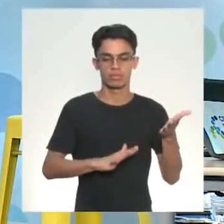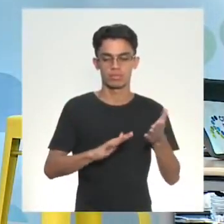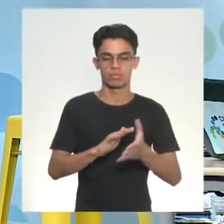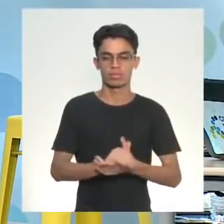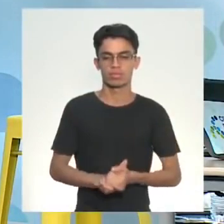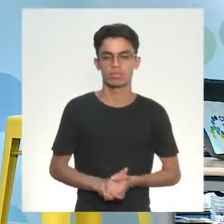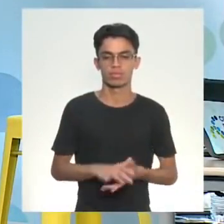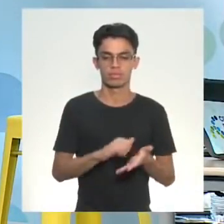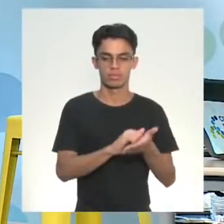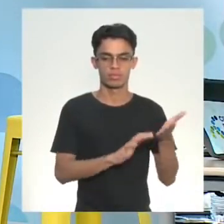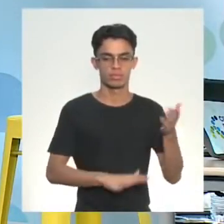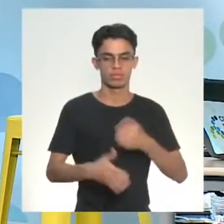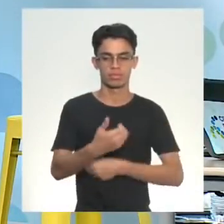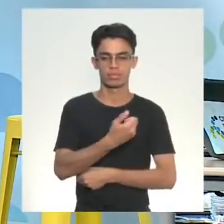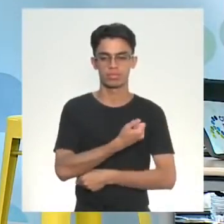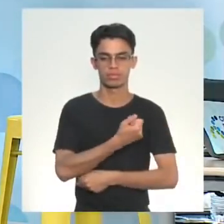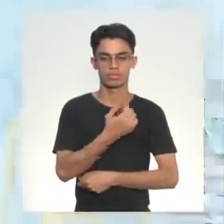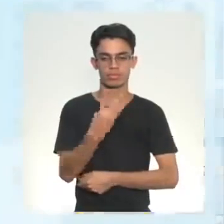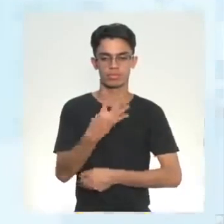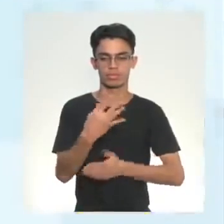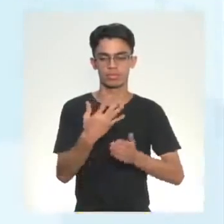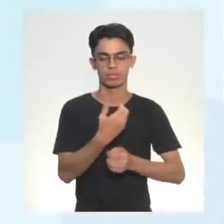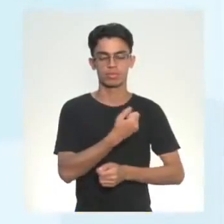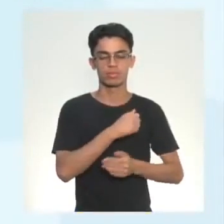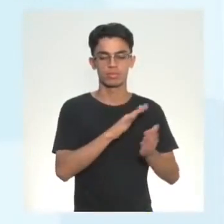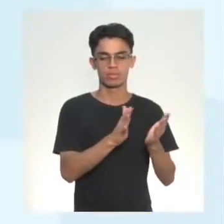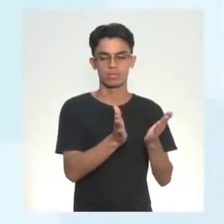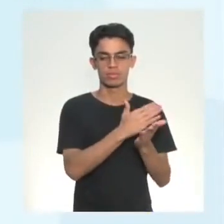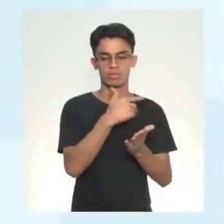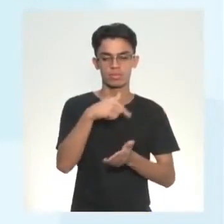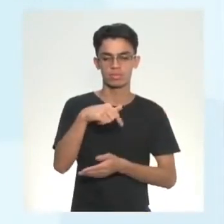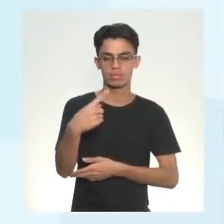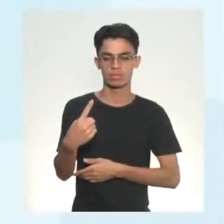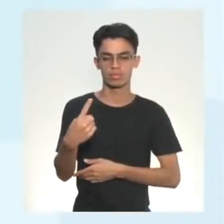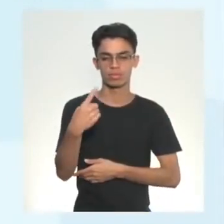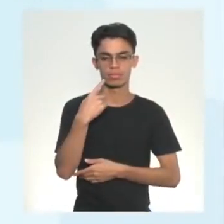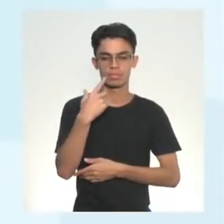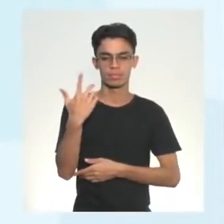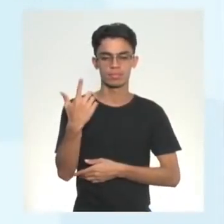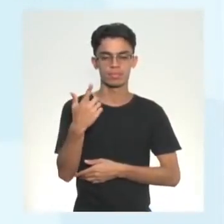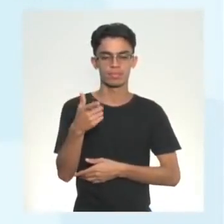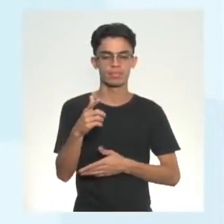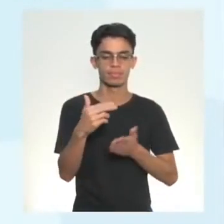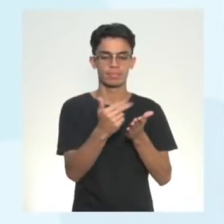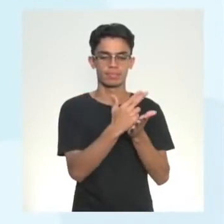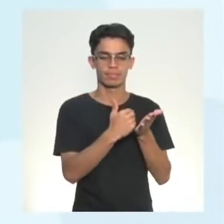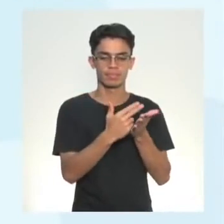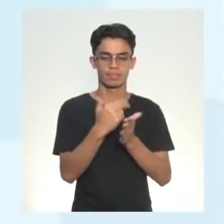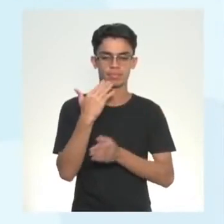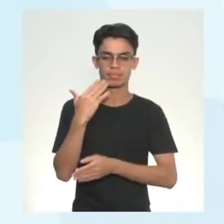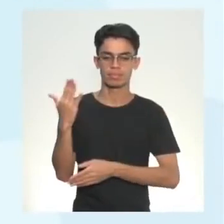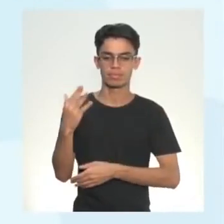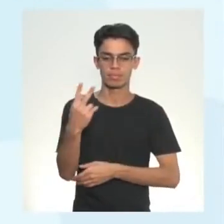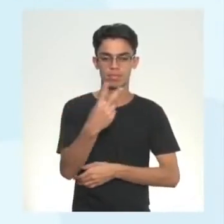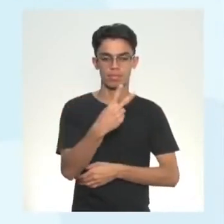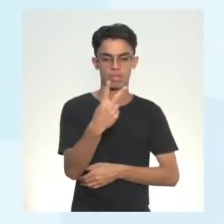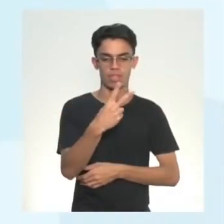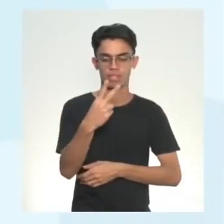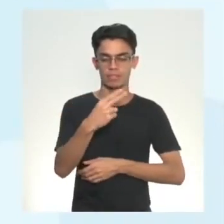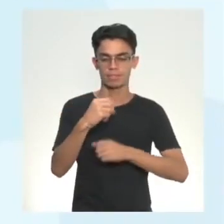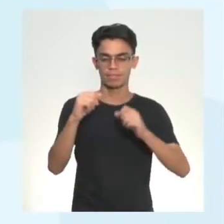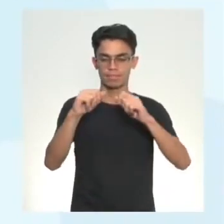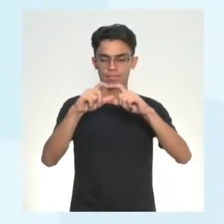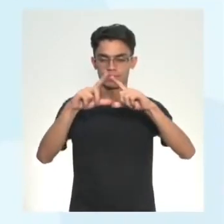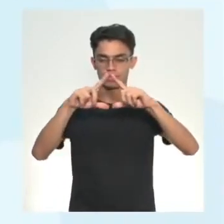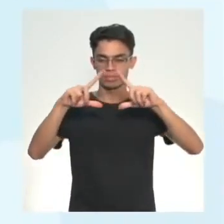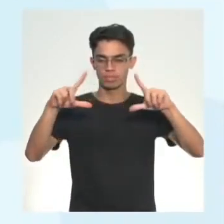atividade. Atividade 4, página 71. Observe as figuras. A figura 2 foi obtida